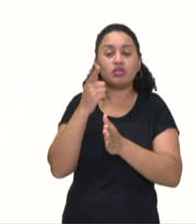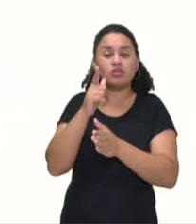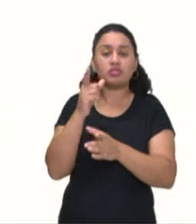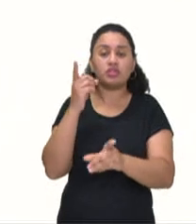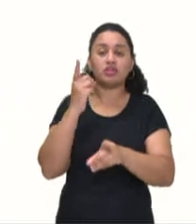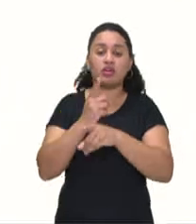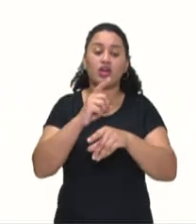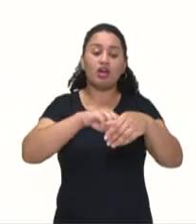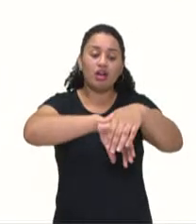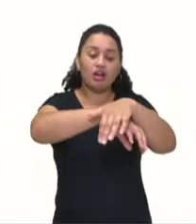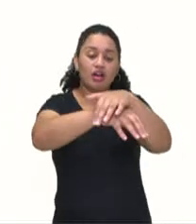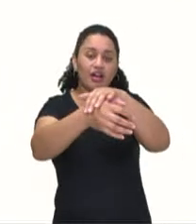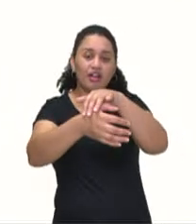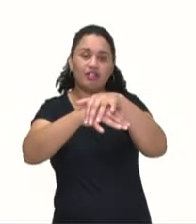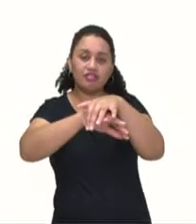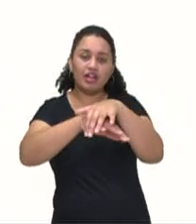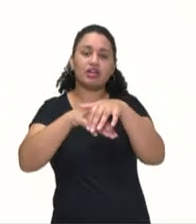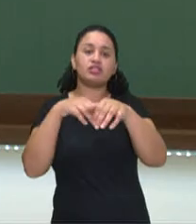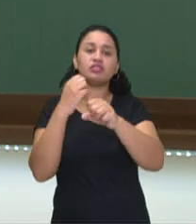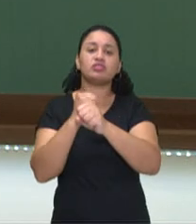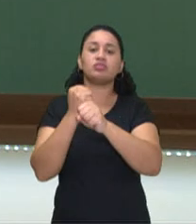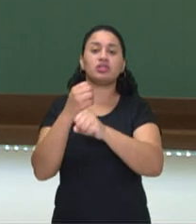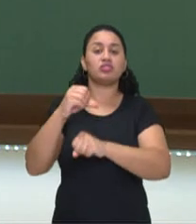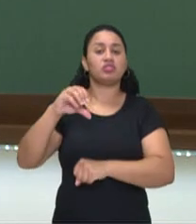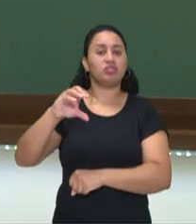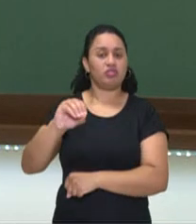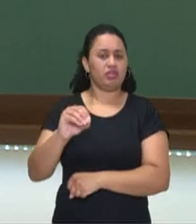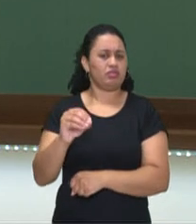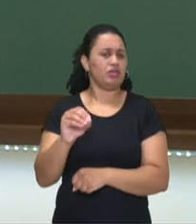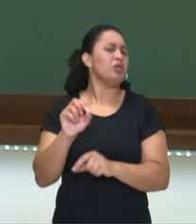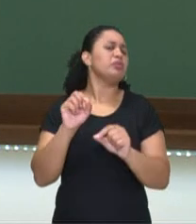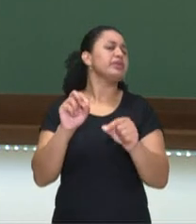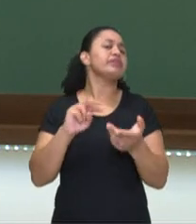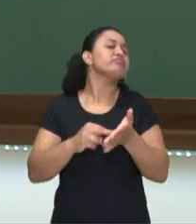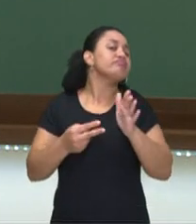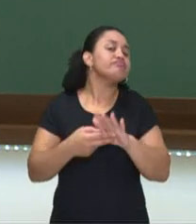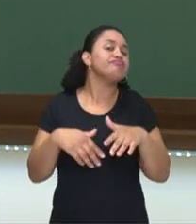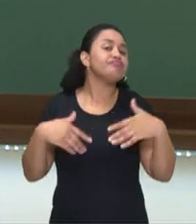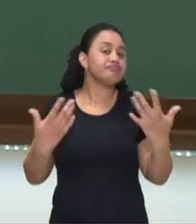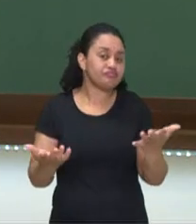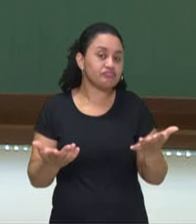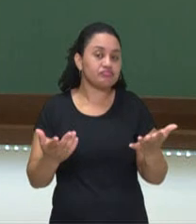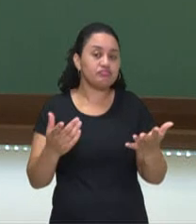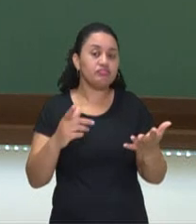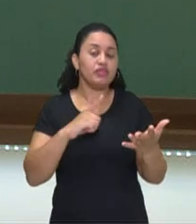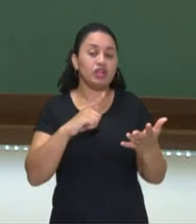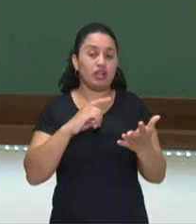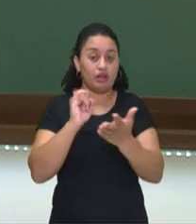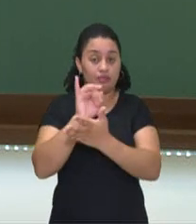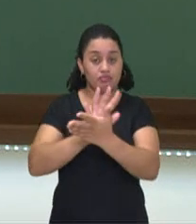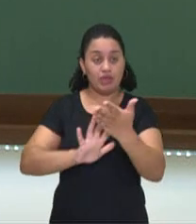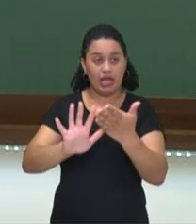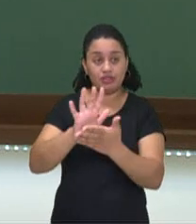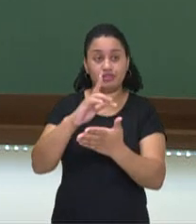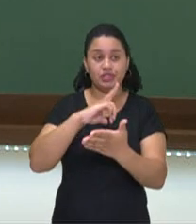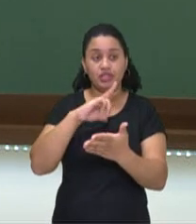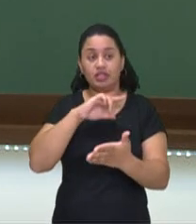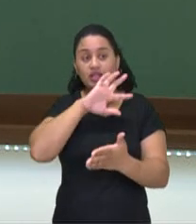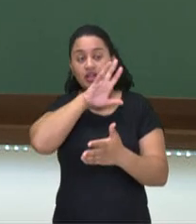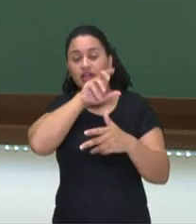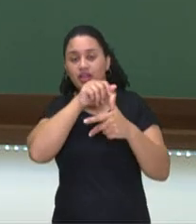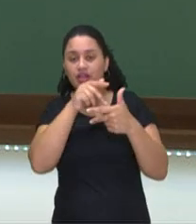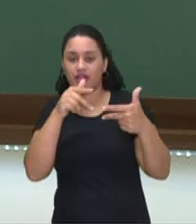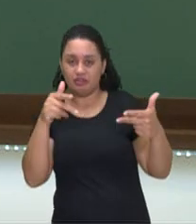caverna na década de 1990. Então, vamos entender um pouquinho esse texto. Você tem aqui, ó, figuras de